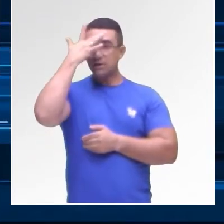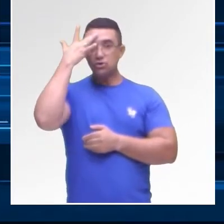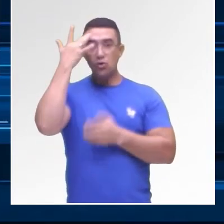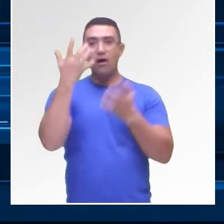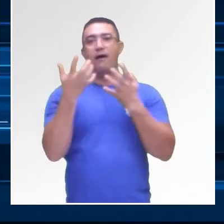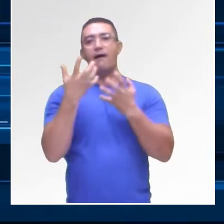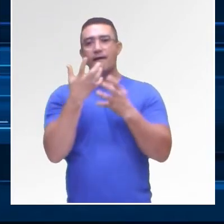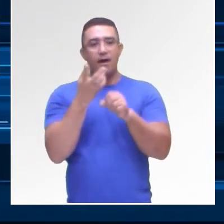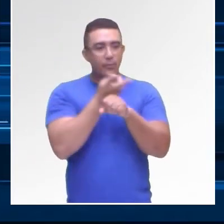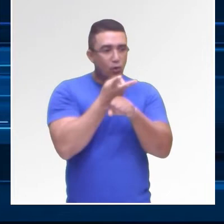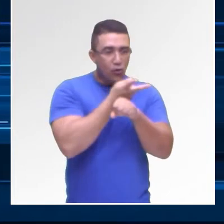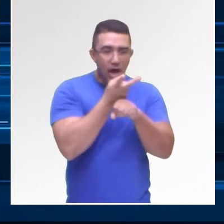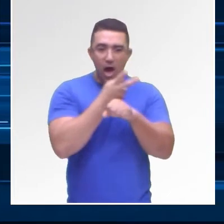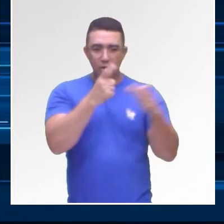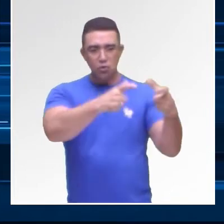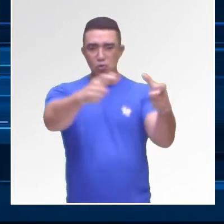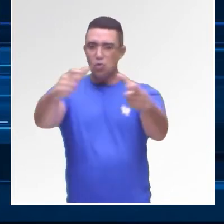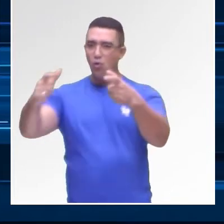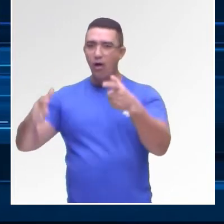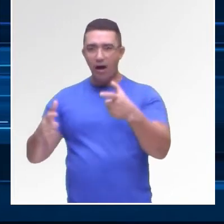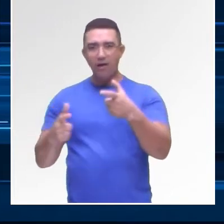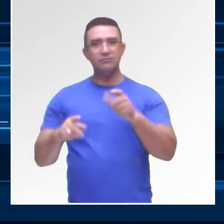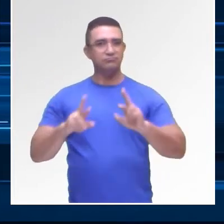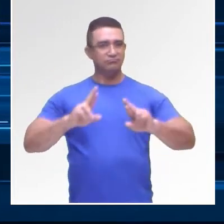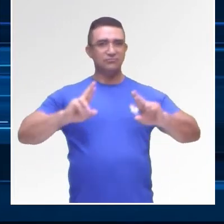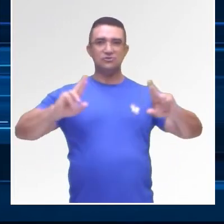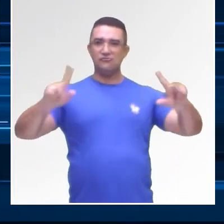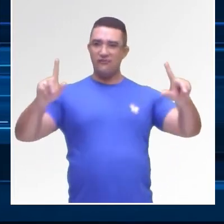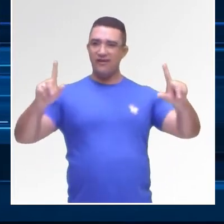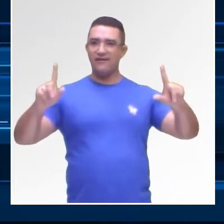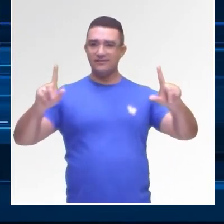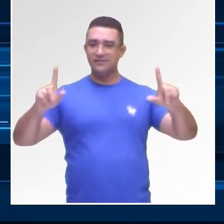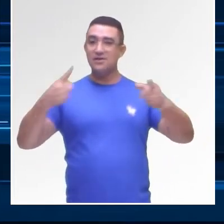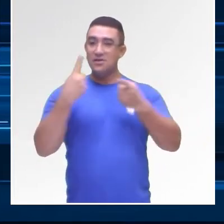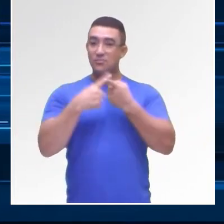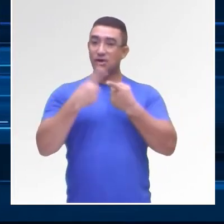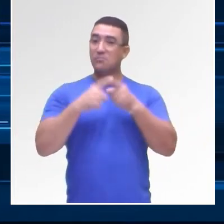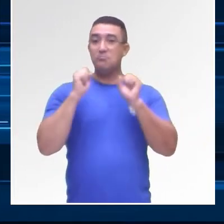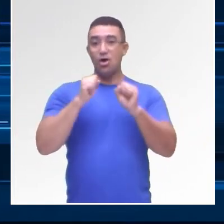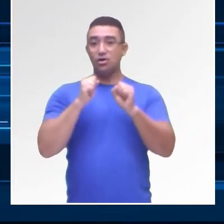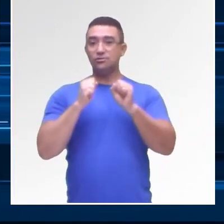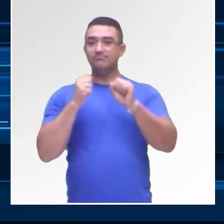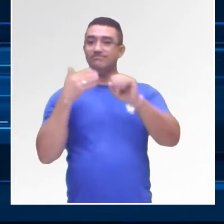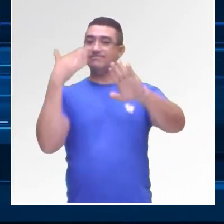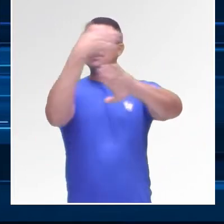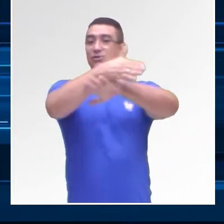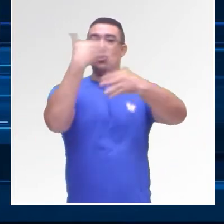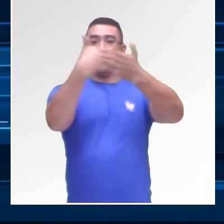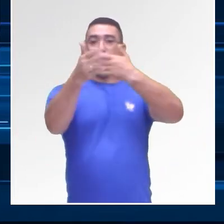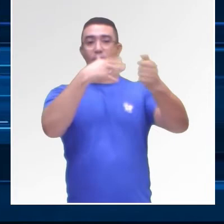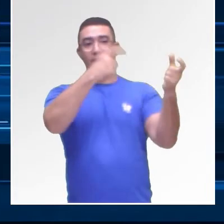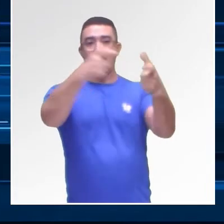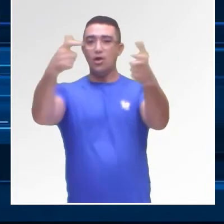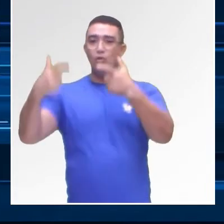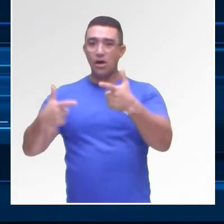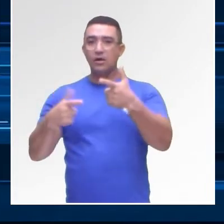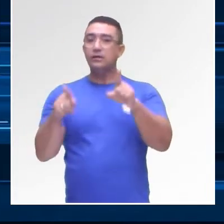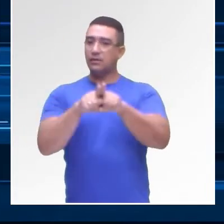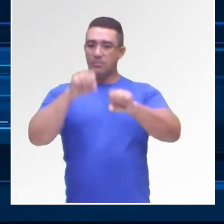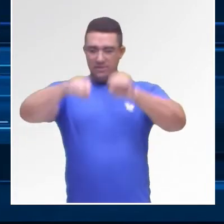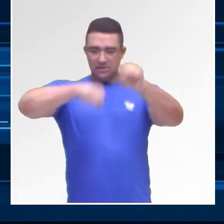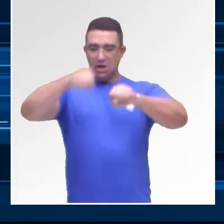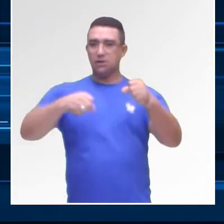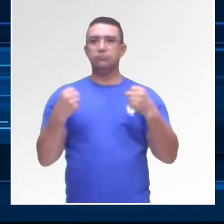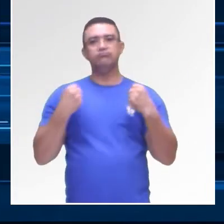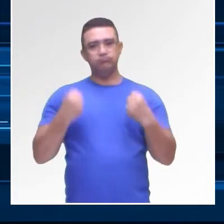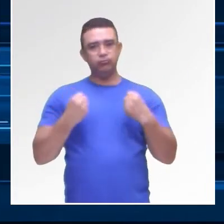bicicletas especiais que permitem passar por quase qualquer tipo de obstáculo e aguentam todos os trancos possíveis.